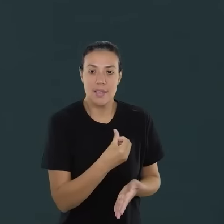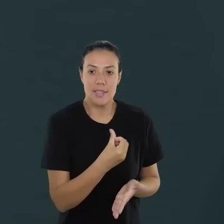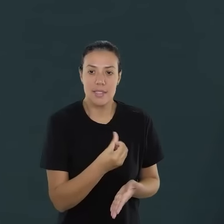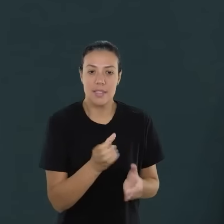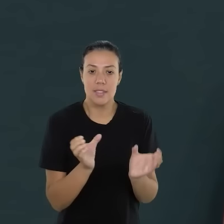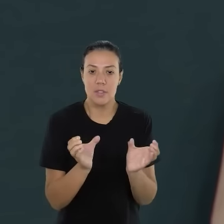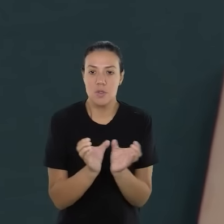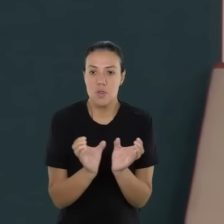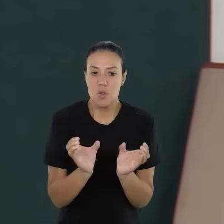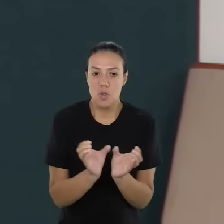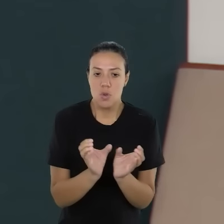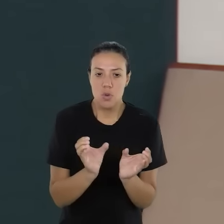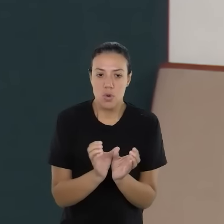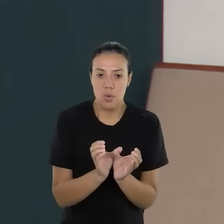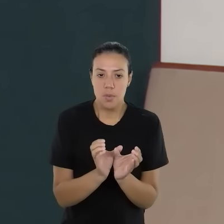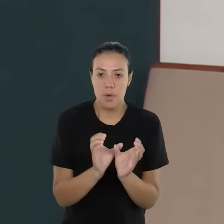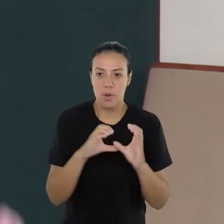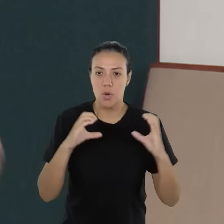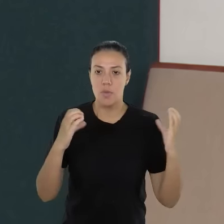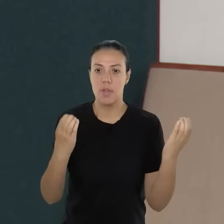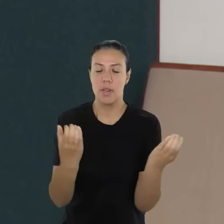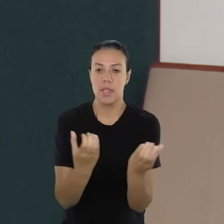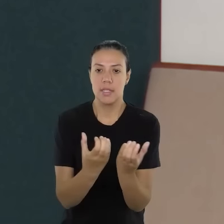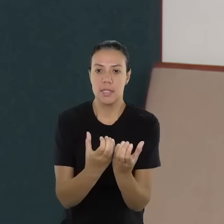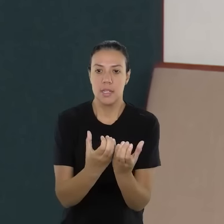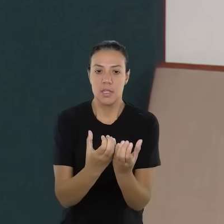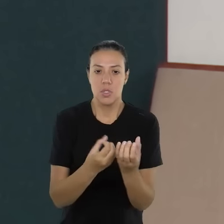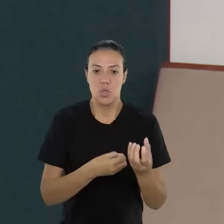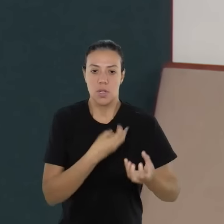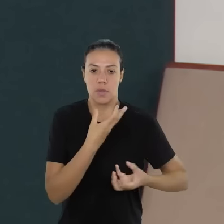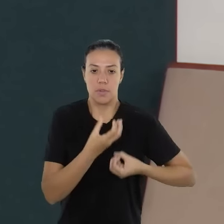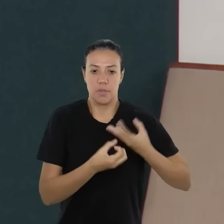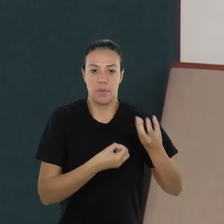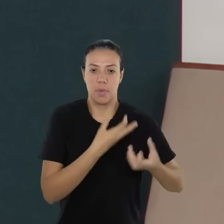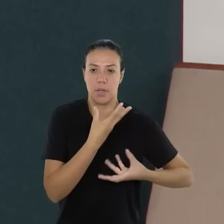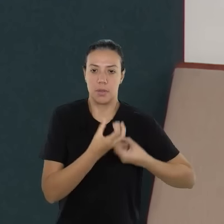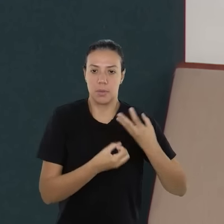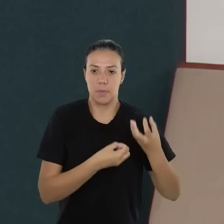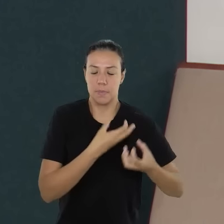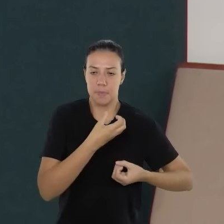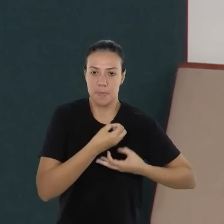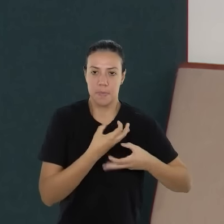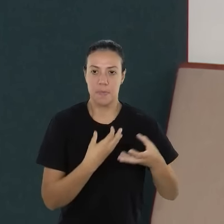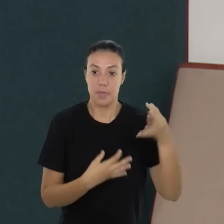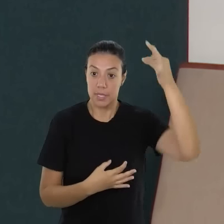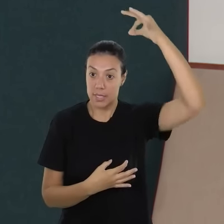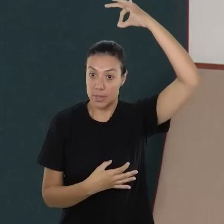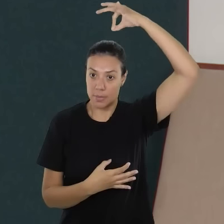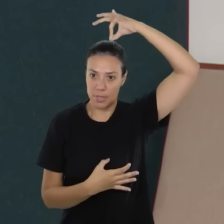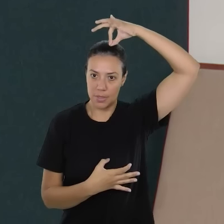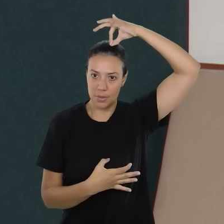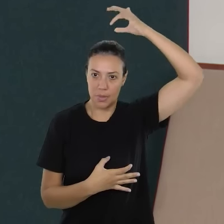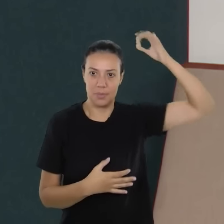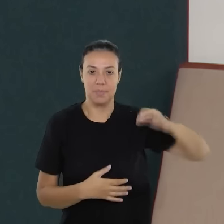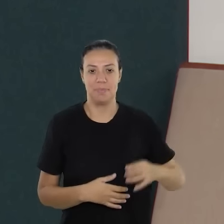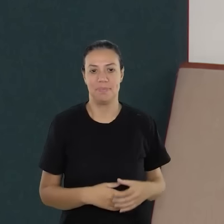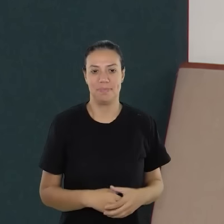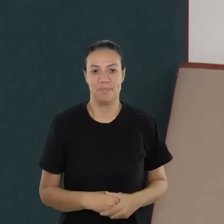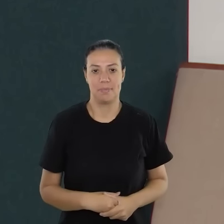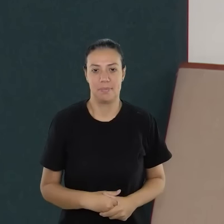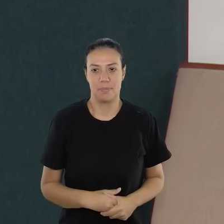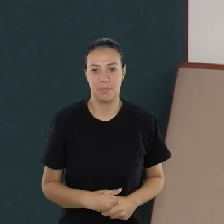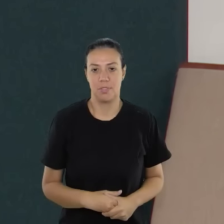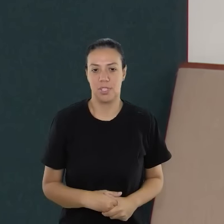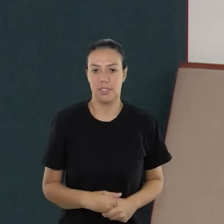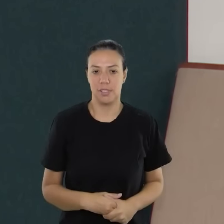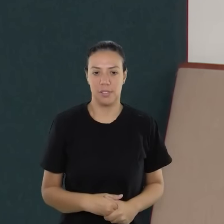de avivamento e reforma espiritual. E esse versículo que nós vamos ler agora, eu vou tentar explicar esse